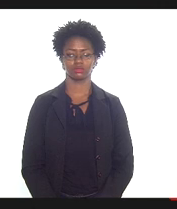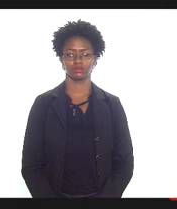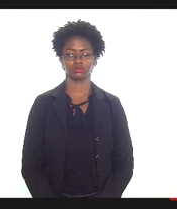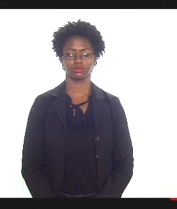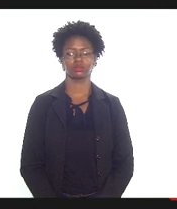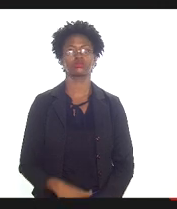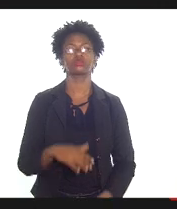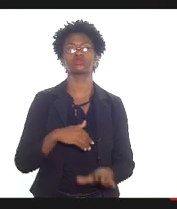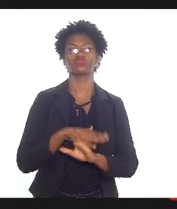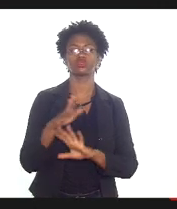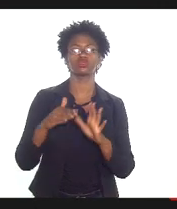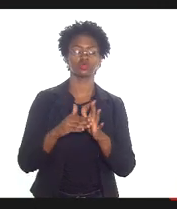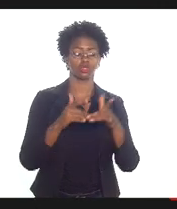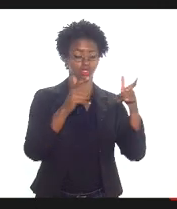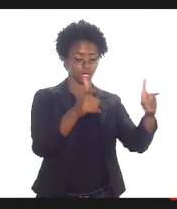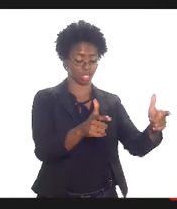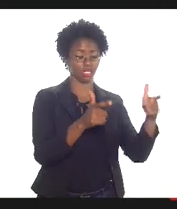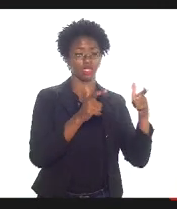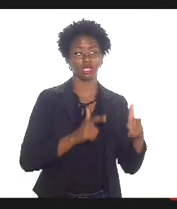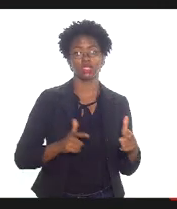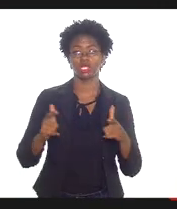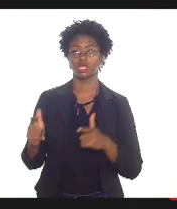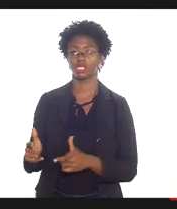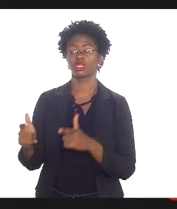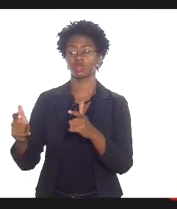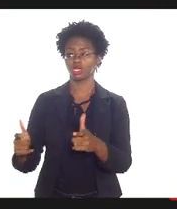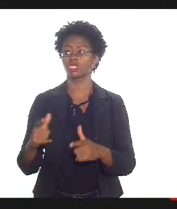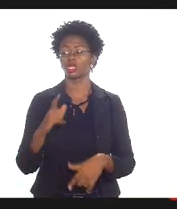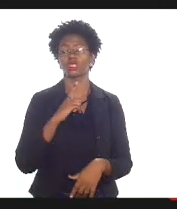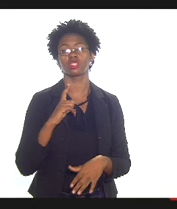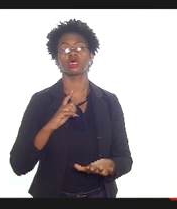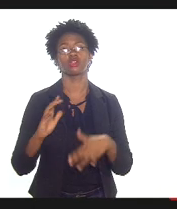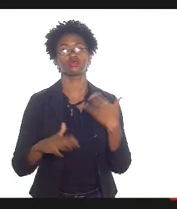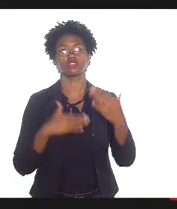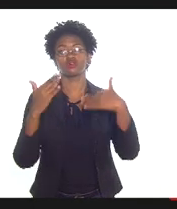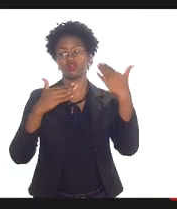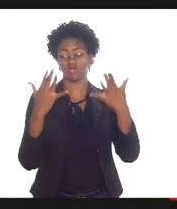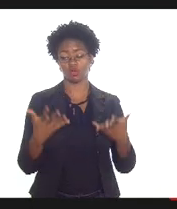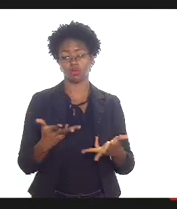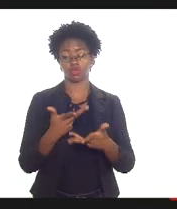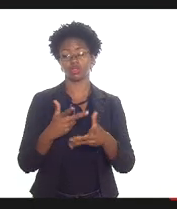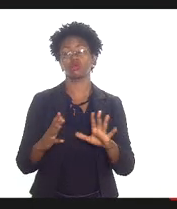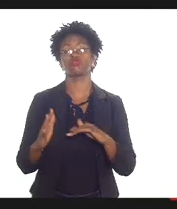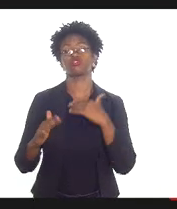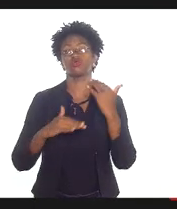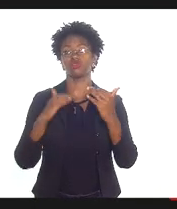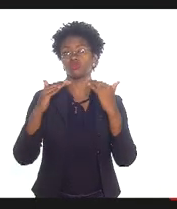Todo campo tem um plano de desenvolvimento. Né?